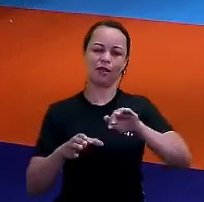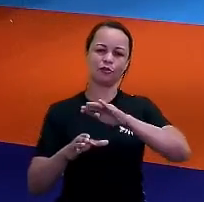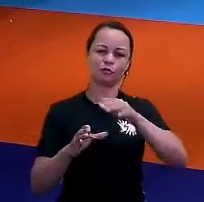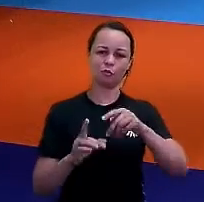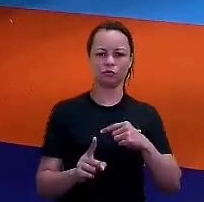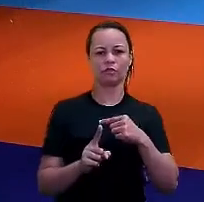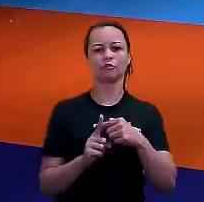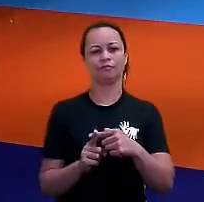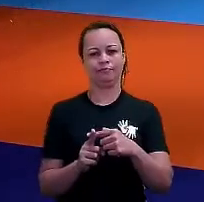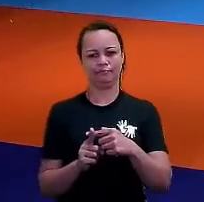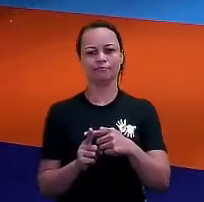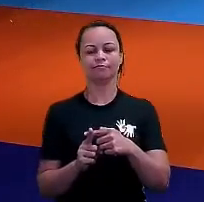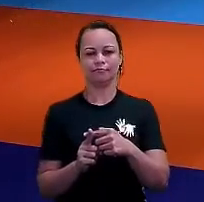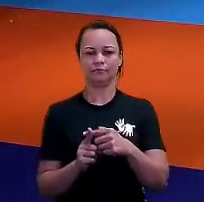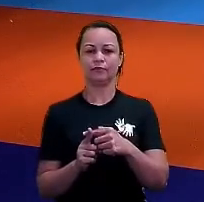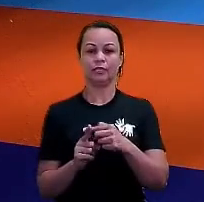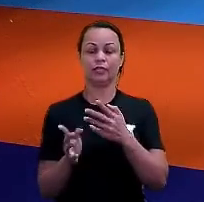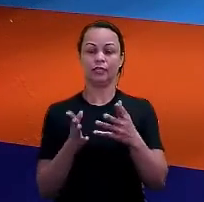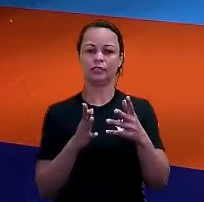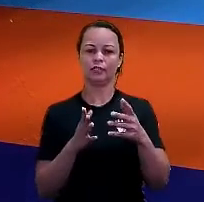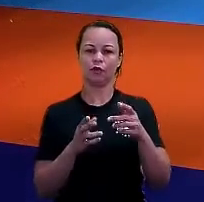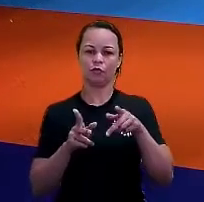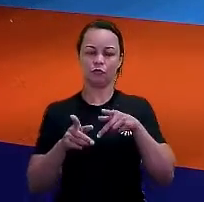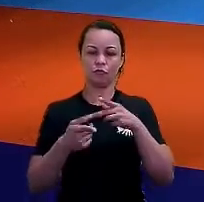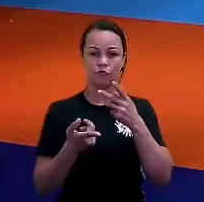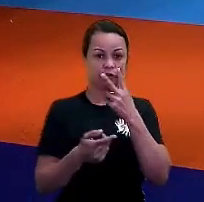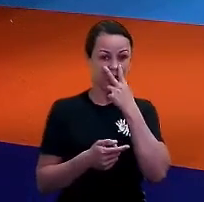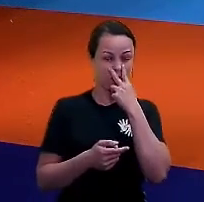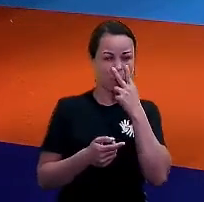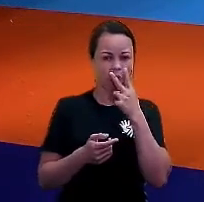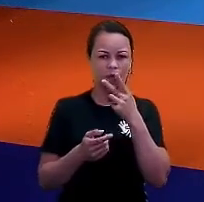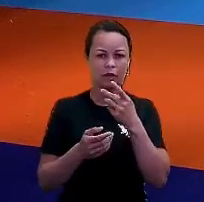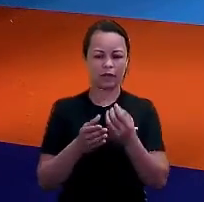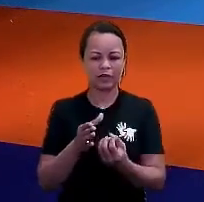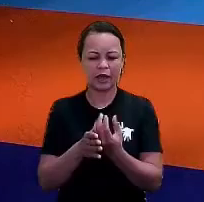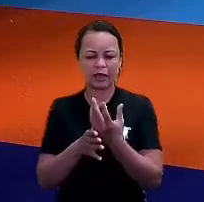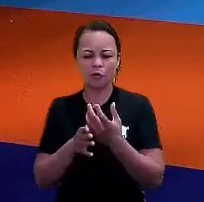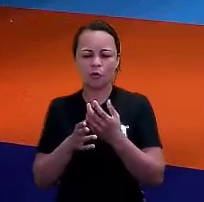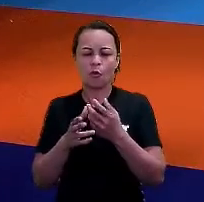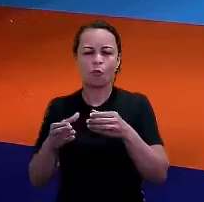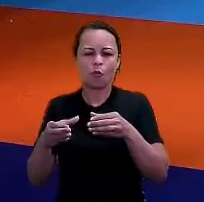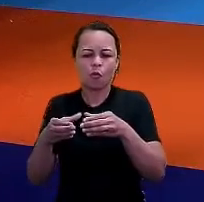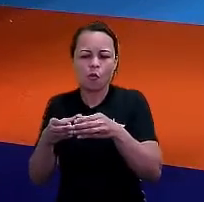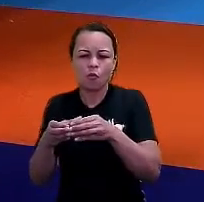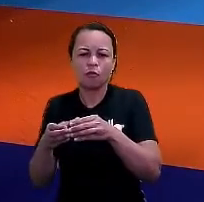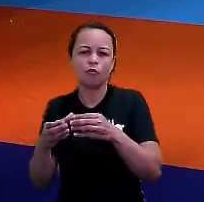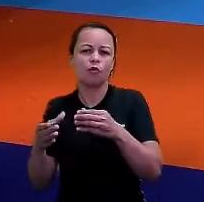Tabocas. Vitória de Santo Antão surge como um povoadozinho lá, né? Que